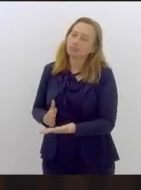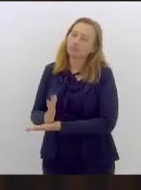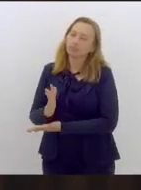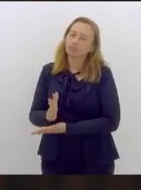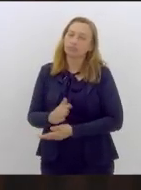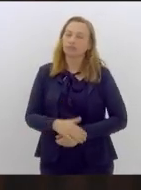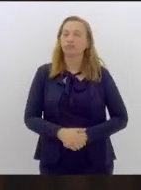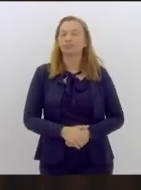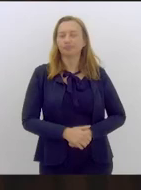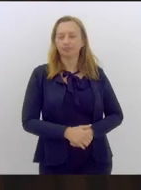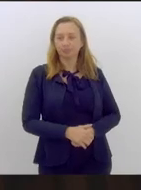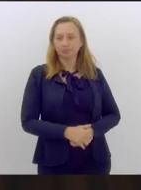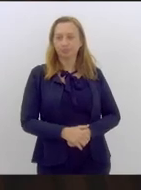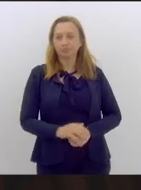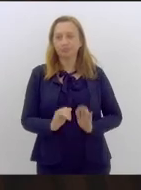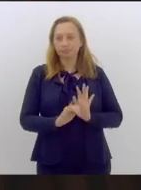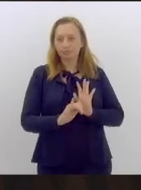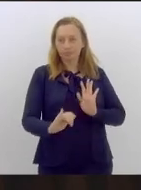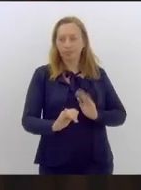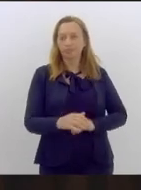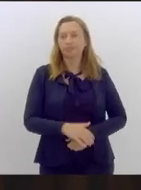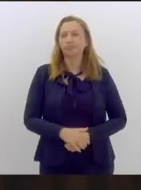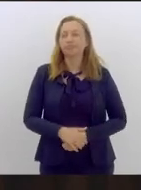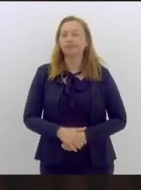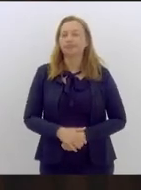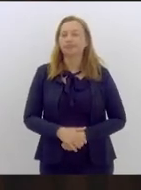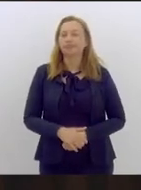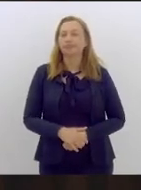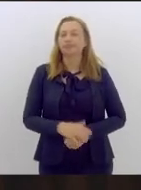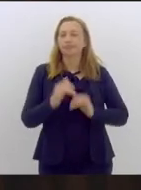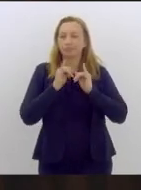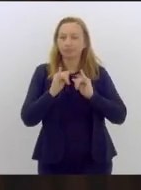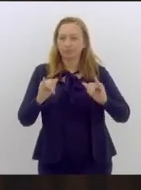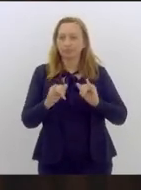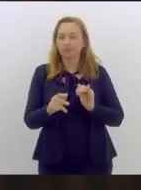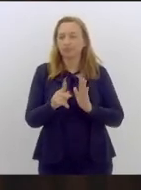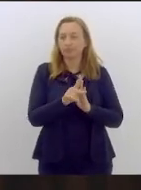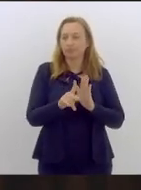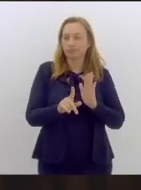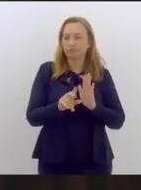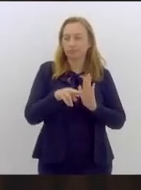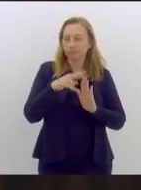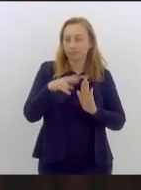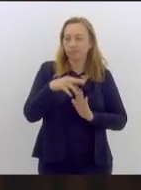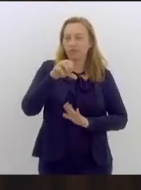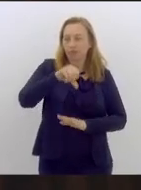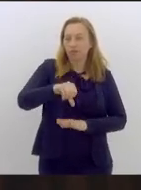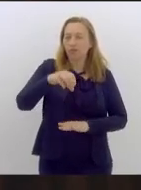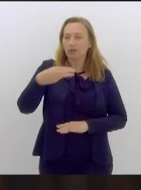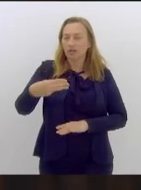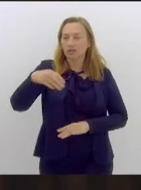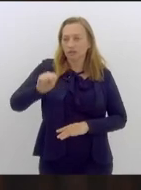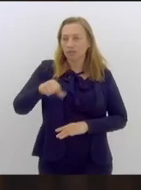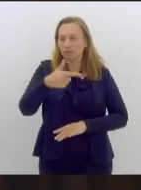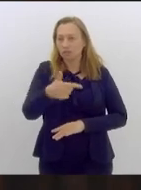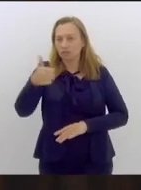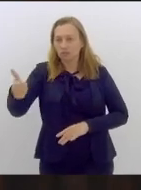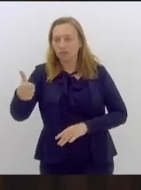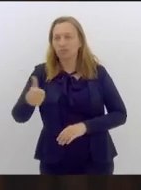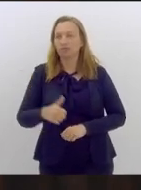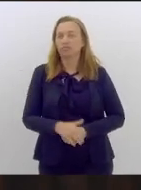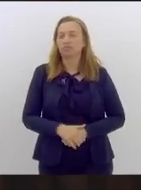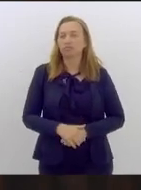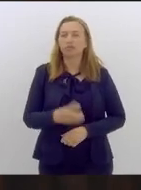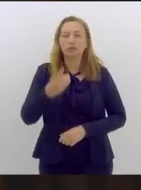estão. Aprovado, vai à promulgação. Anuncio o projeto de resolução 938 de 2021,